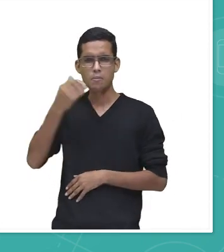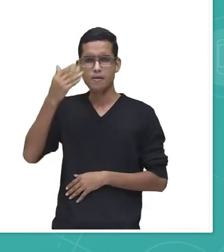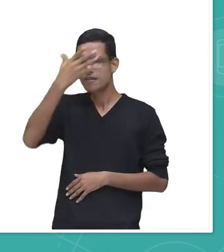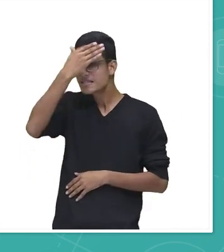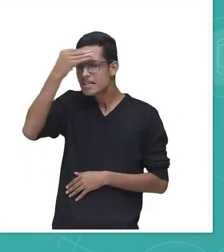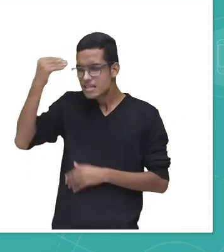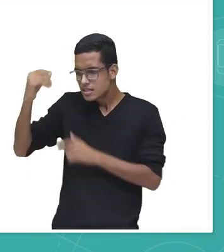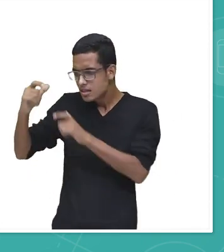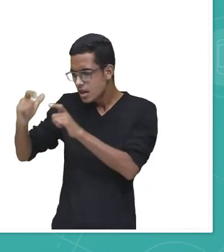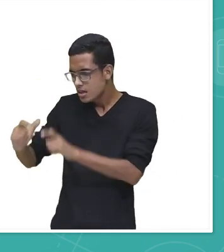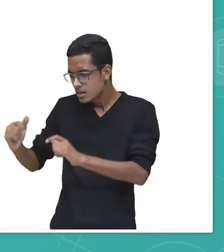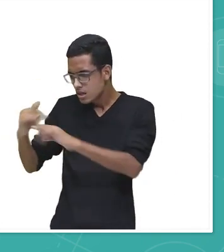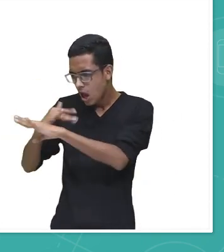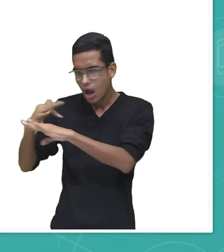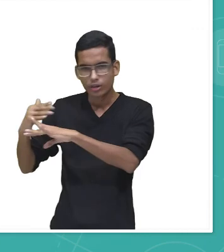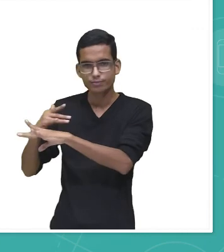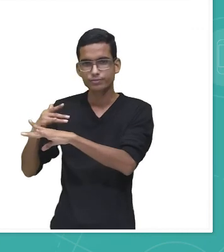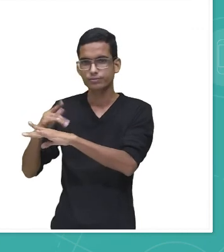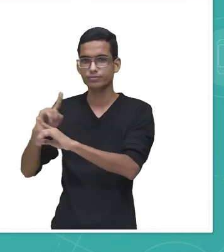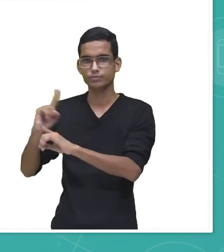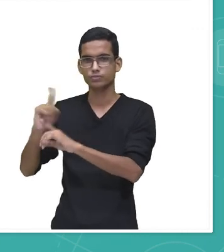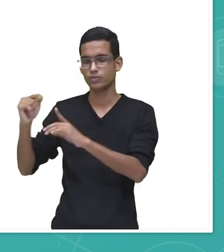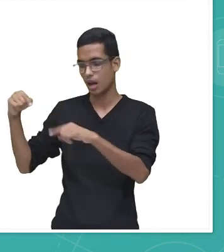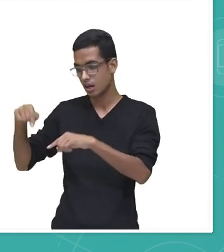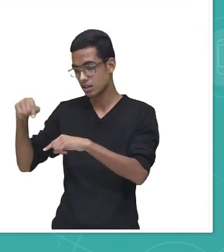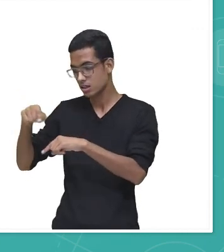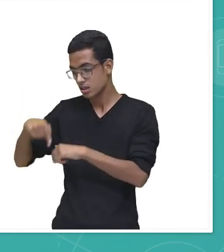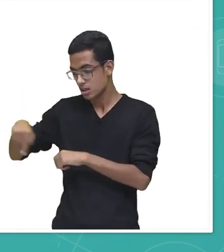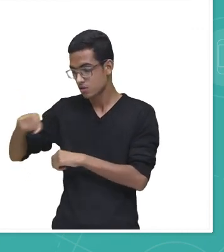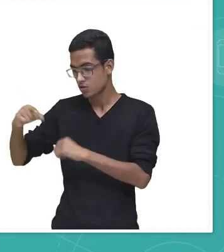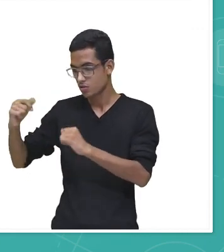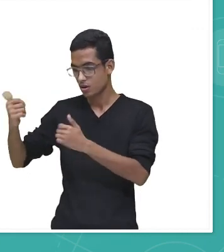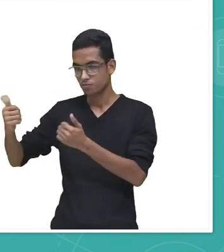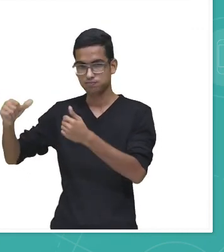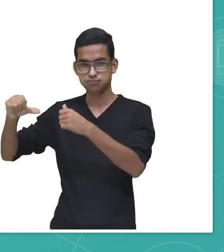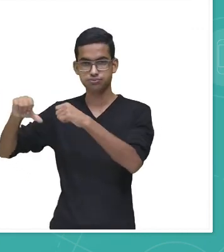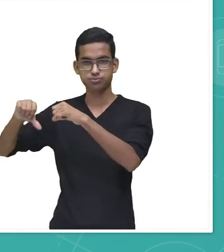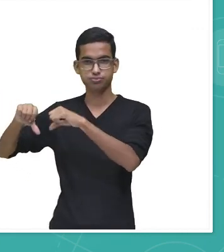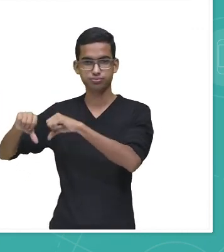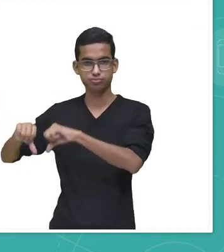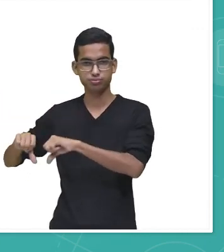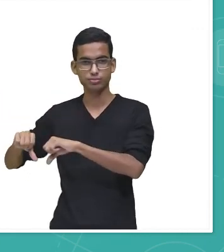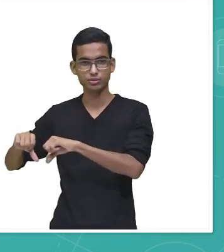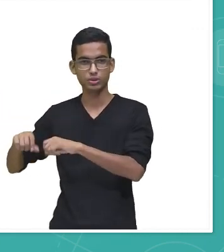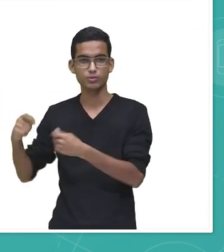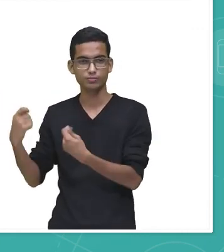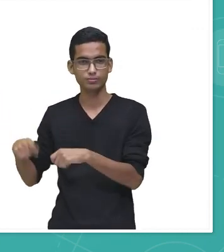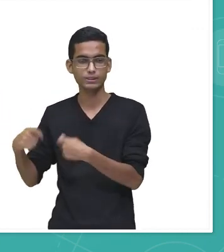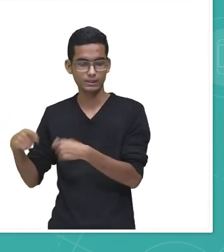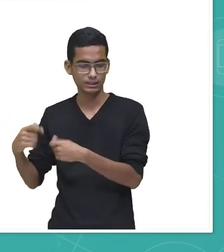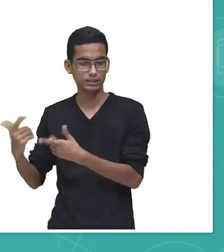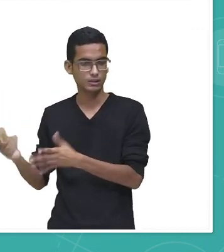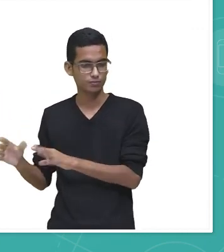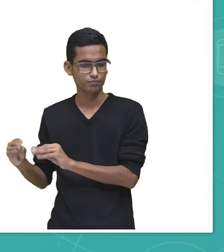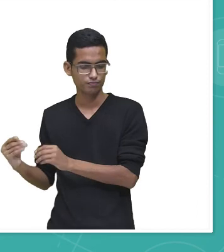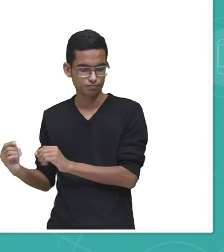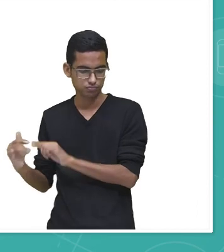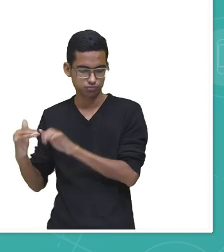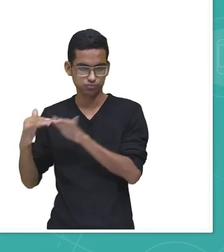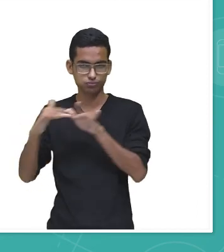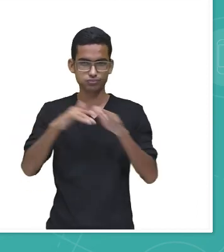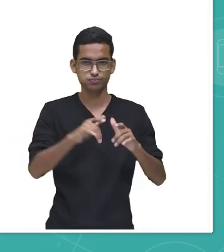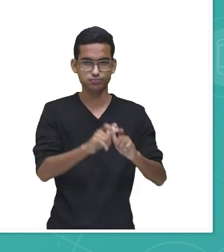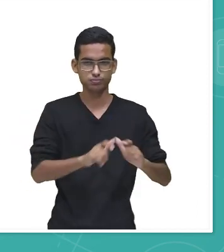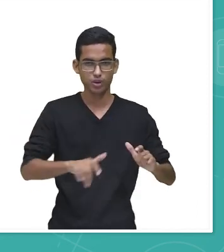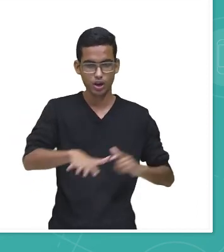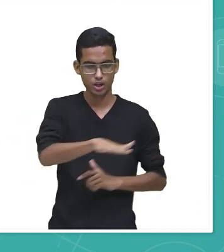declínio, consequentemente a moeda, então ele vai se dedicar à ruralização, que vai coincidir com uma característica dos povos germânicos, tudo